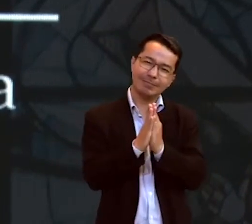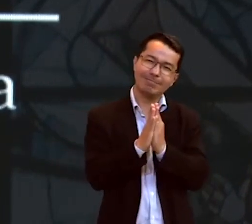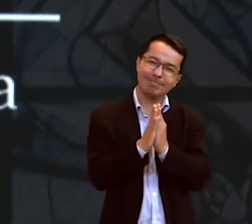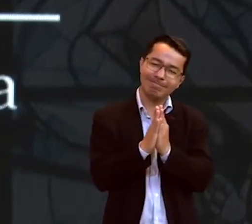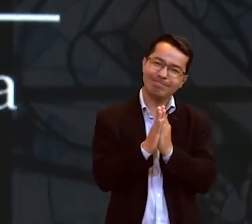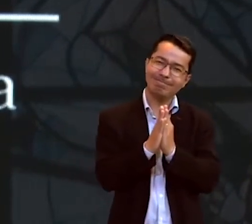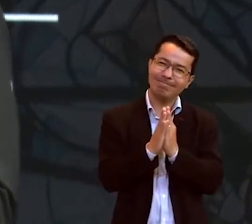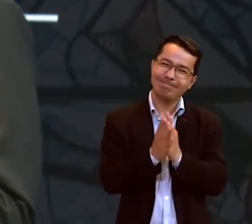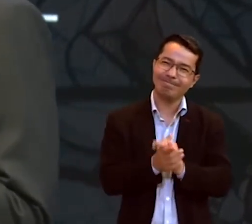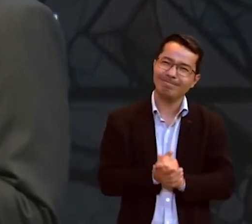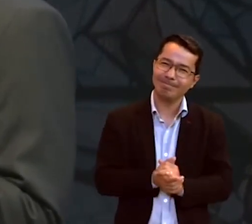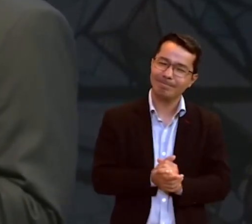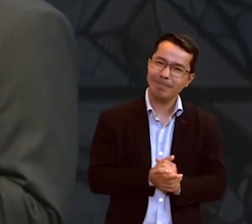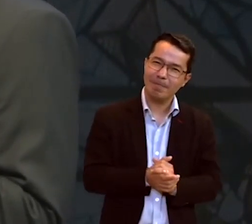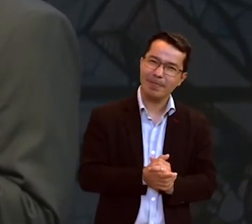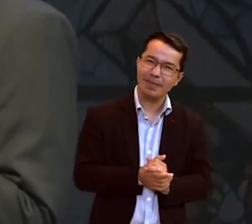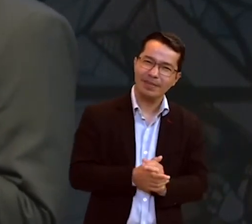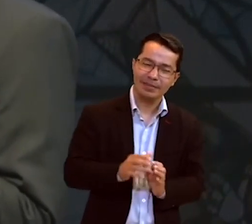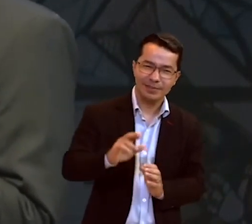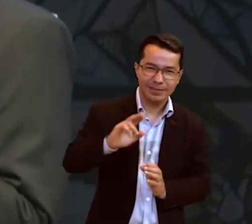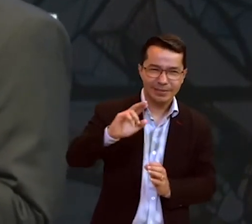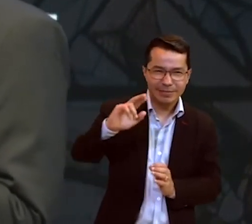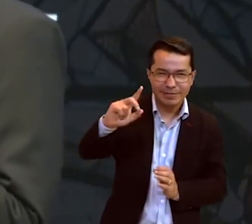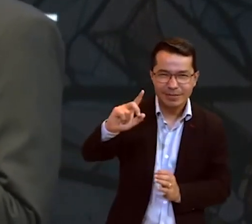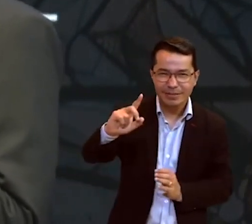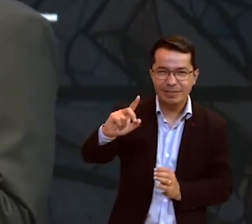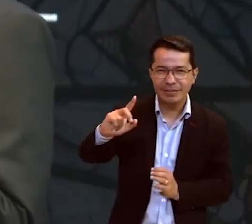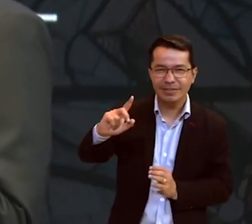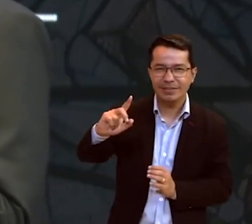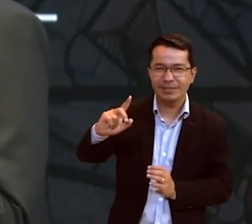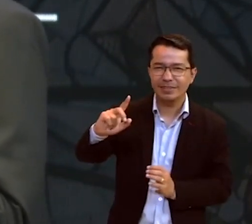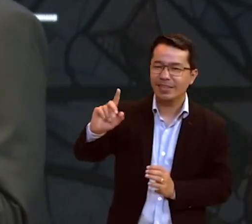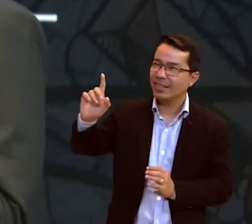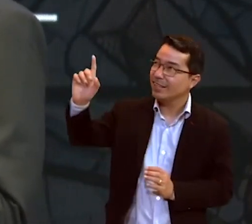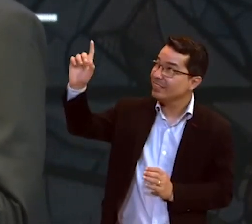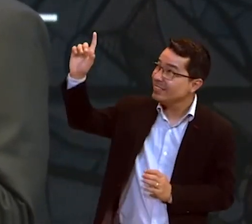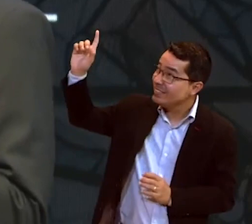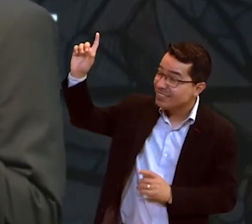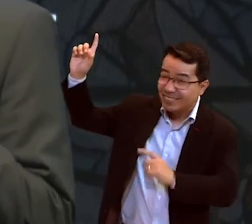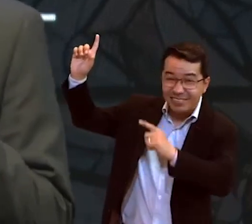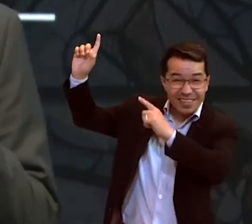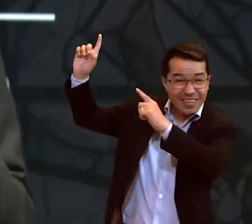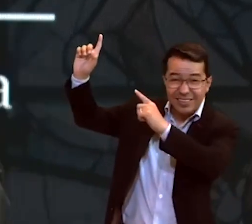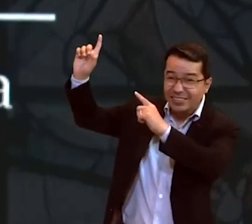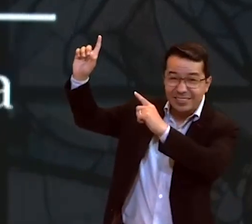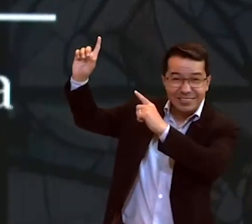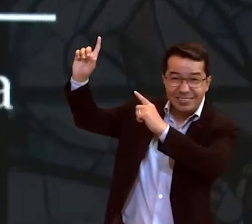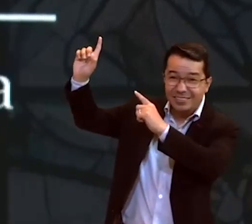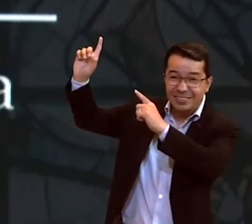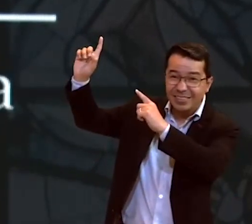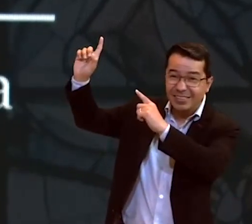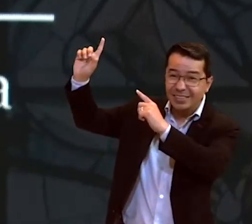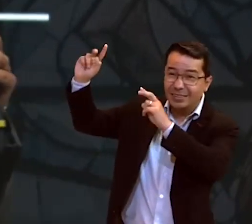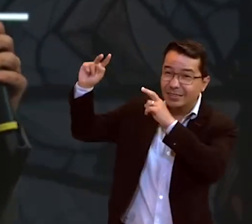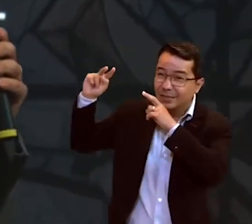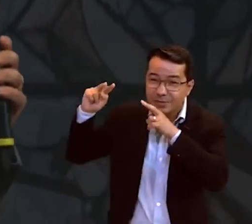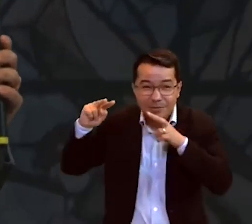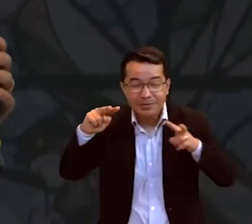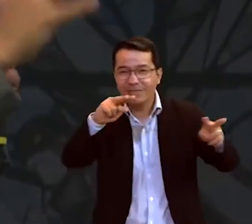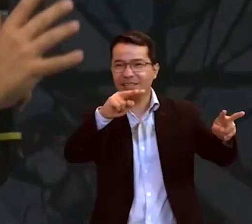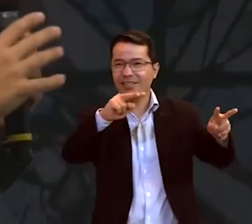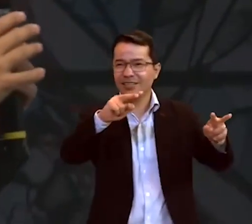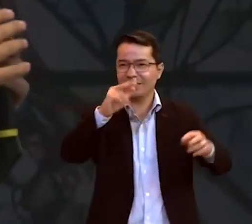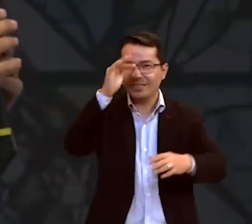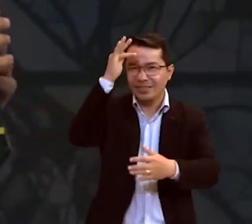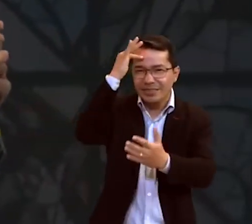A diferença é que Deus ouve. É para quem nós estamos pedindo e a quem nós temos fé que pode